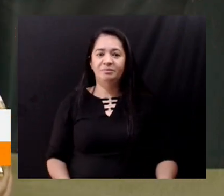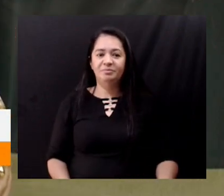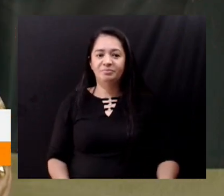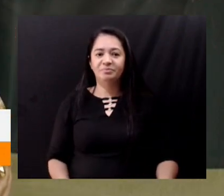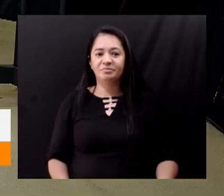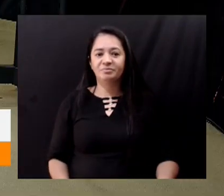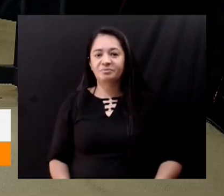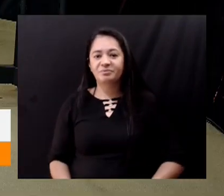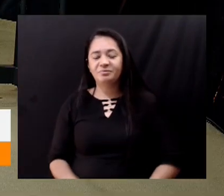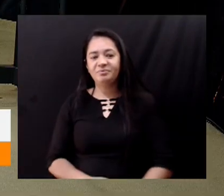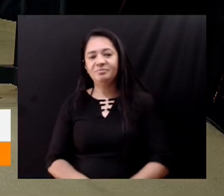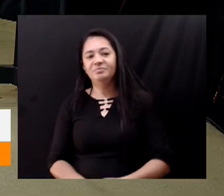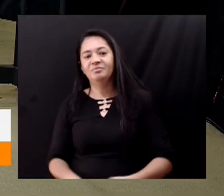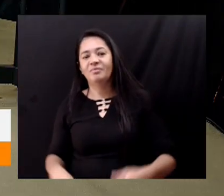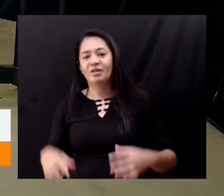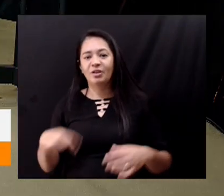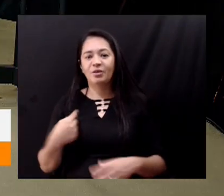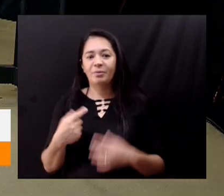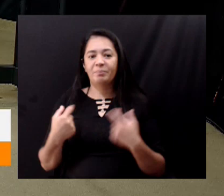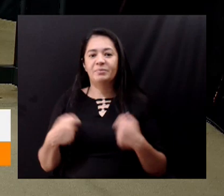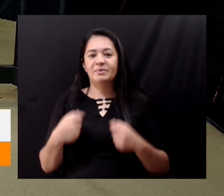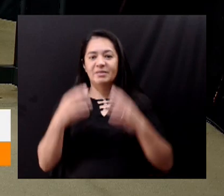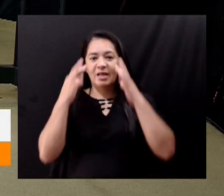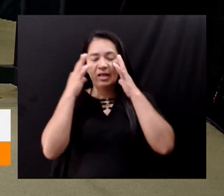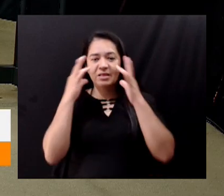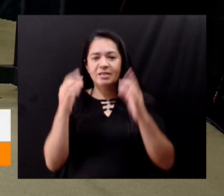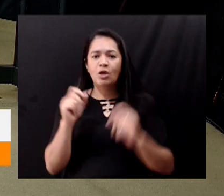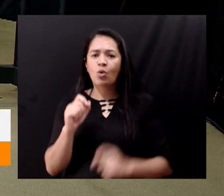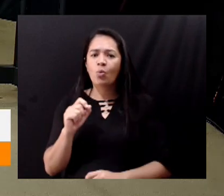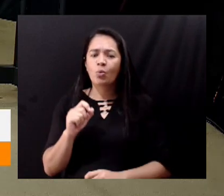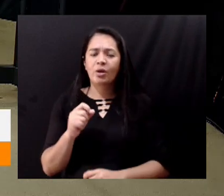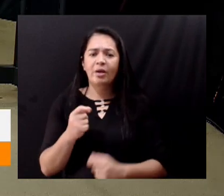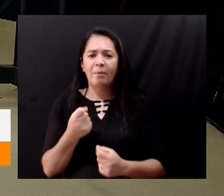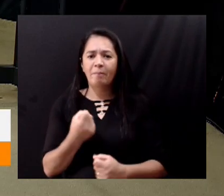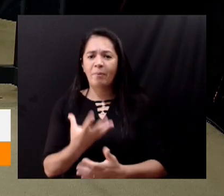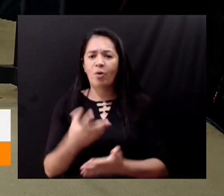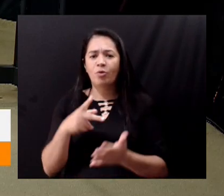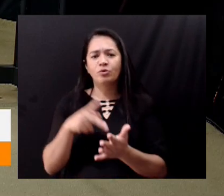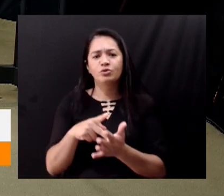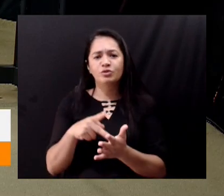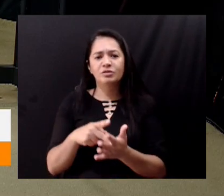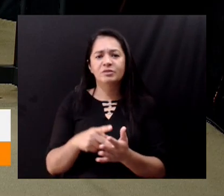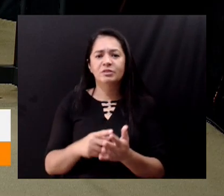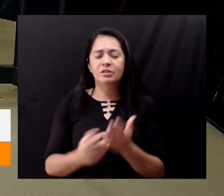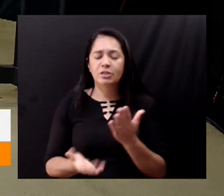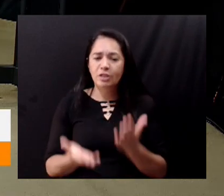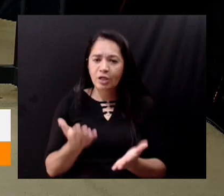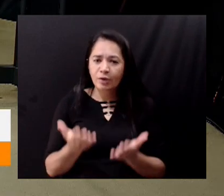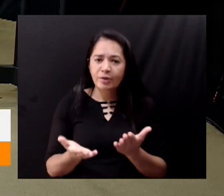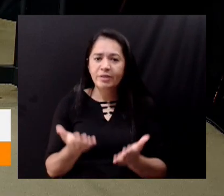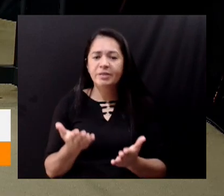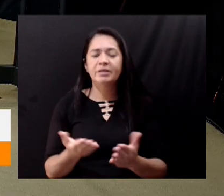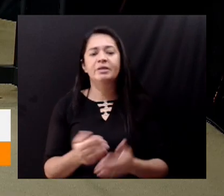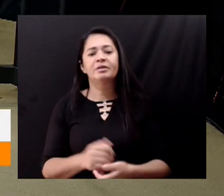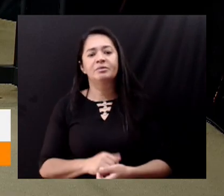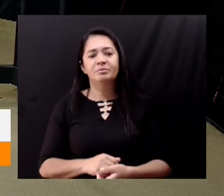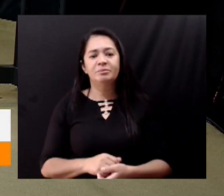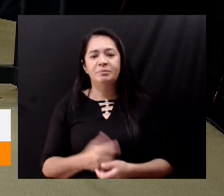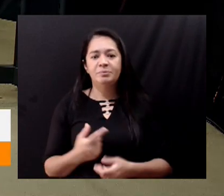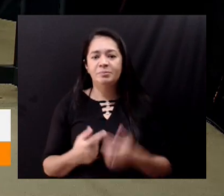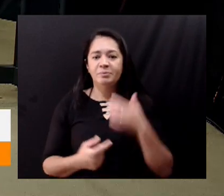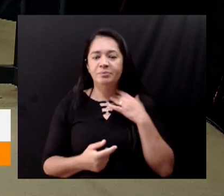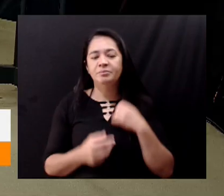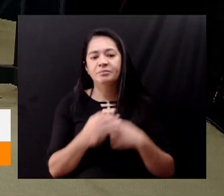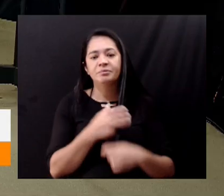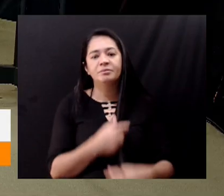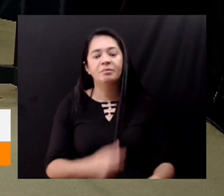nos atentar, o que nos faz bem de verdade, para a gente ter aí um pouco de equilíbrio, né? Porque senão a